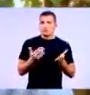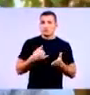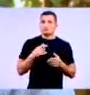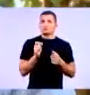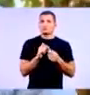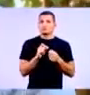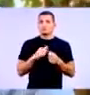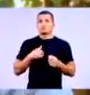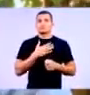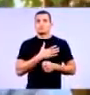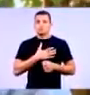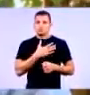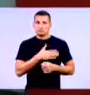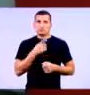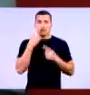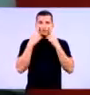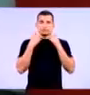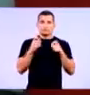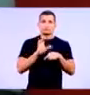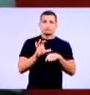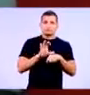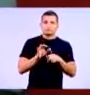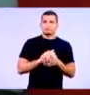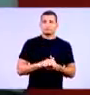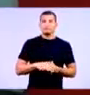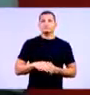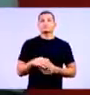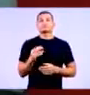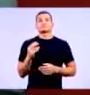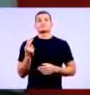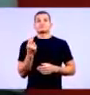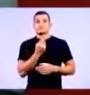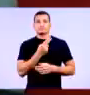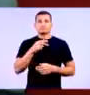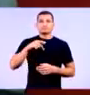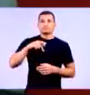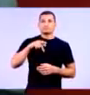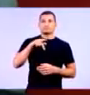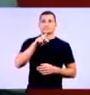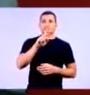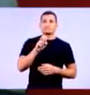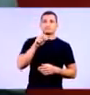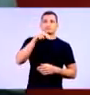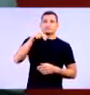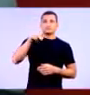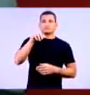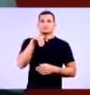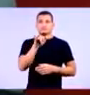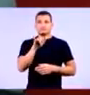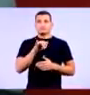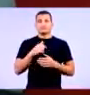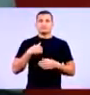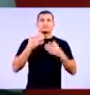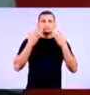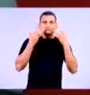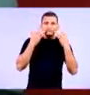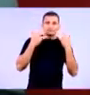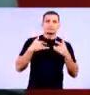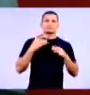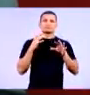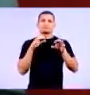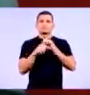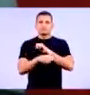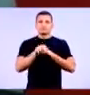estou gostando muito. É interessante o curso. Olá, sou Kenny Frazão, eu sou atriz formada